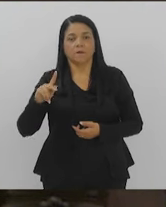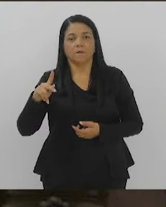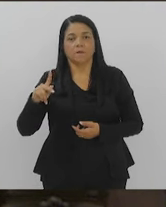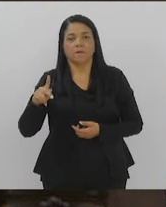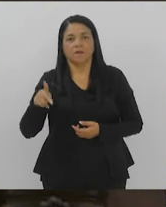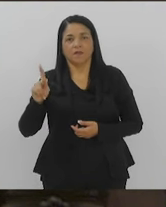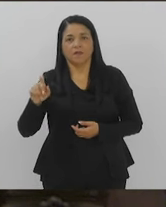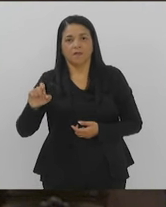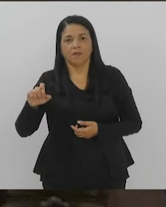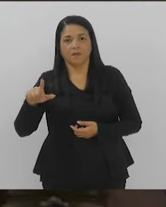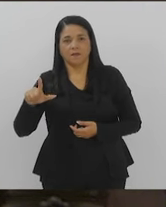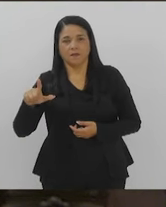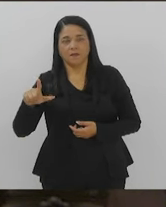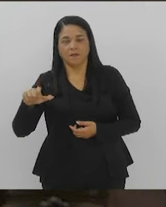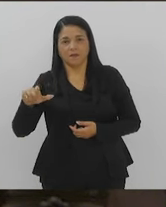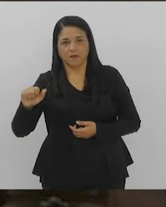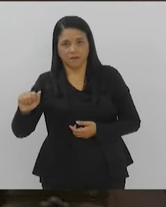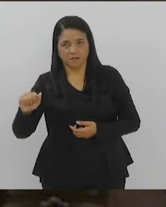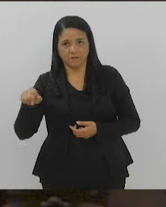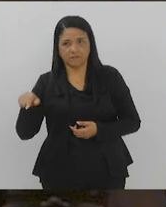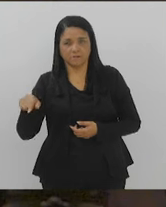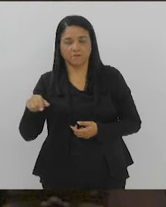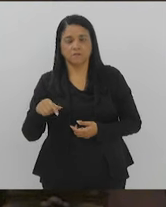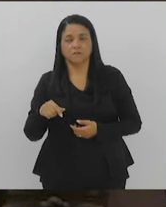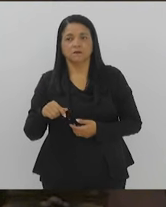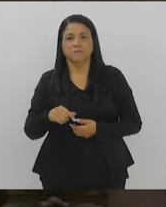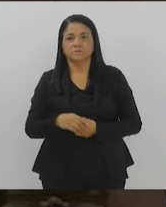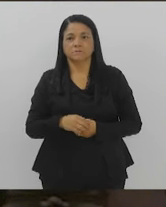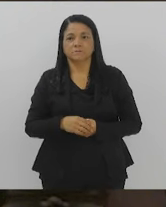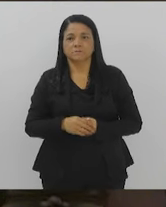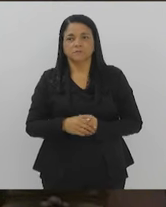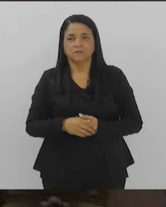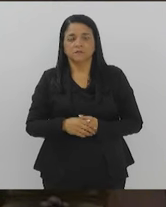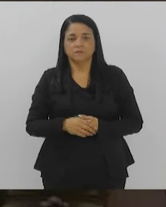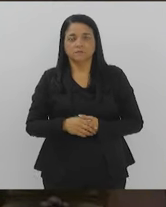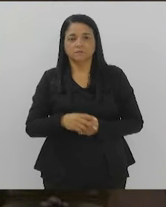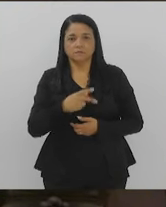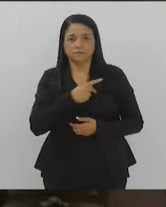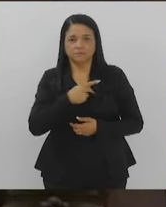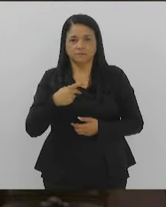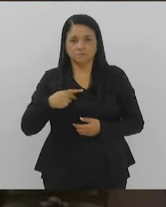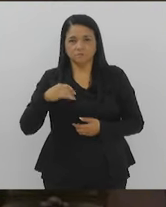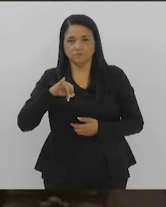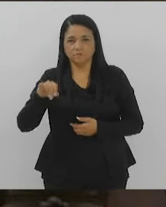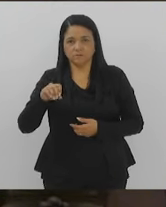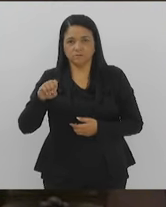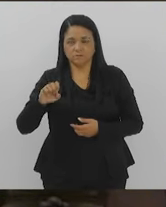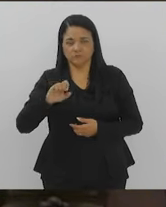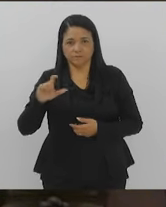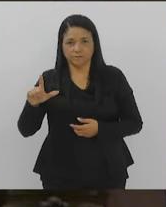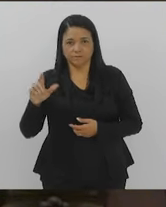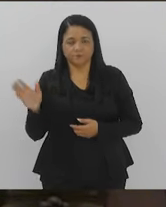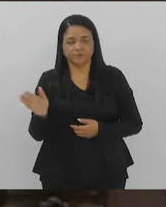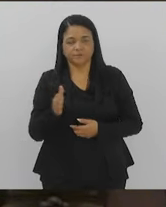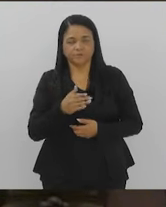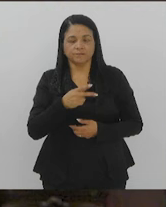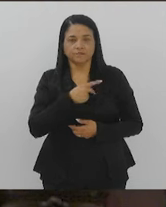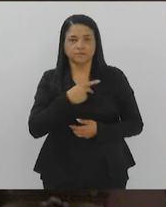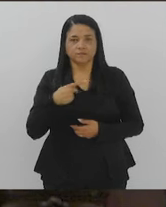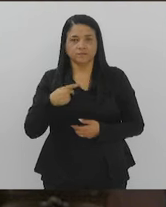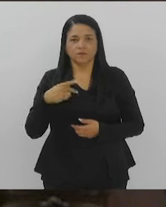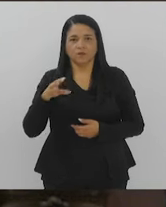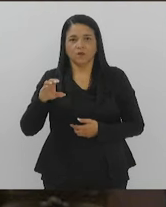Cristina Freire, o pastor Joel Jardim, o pastor